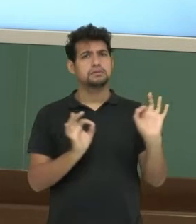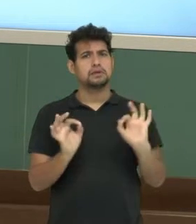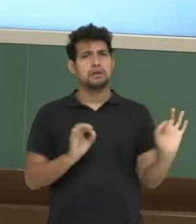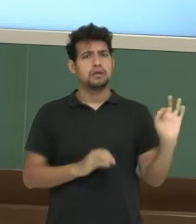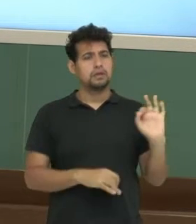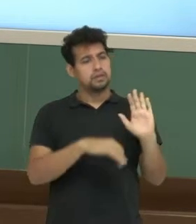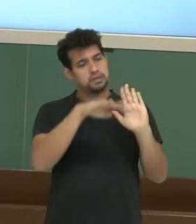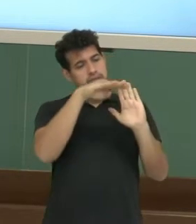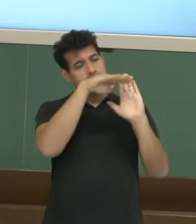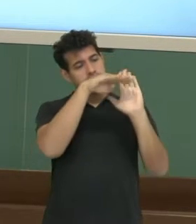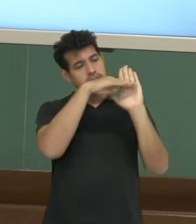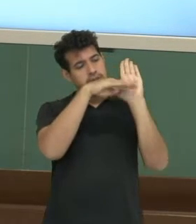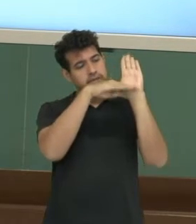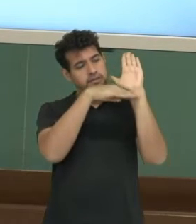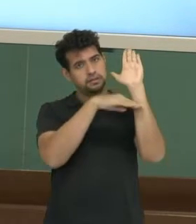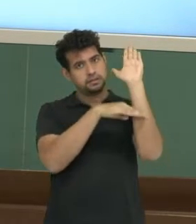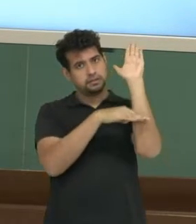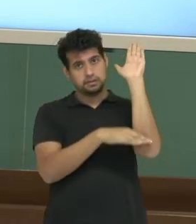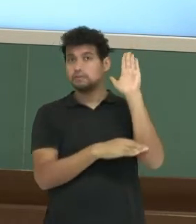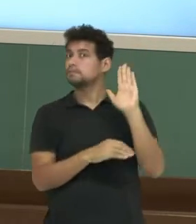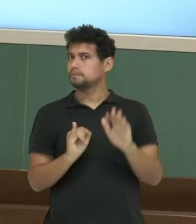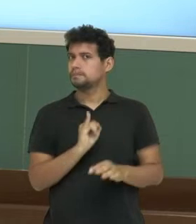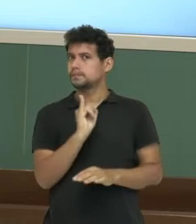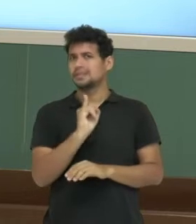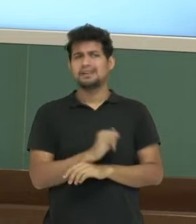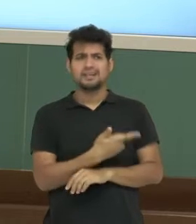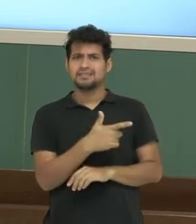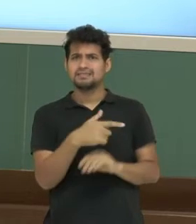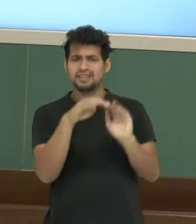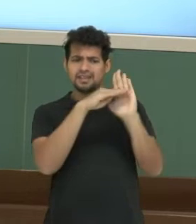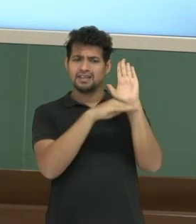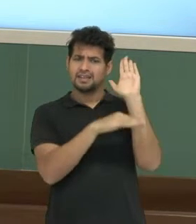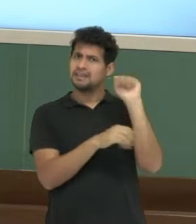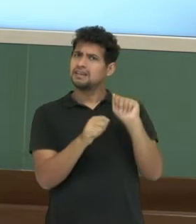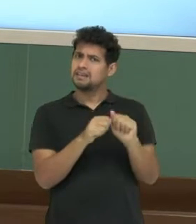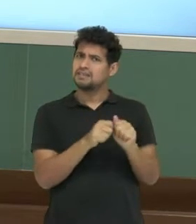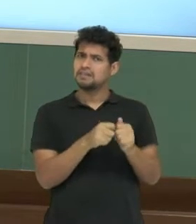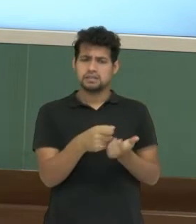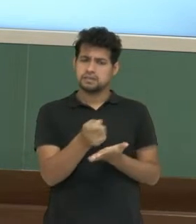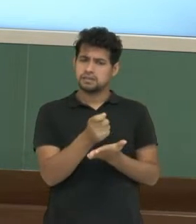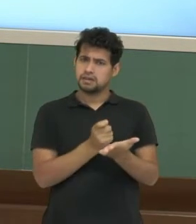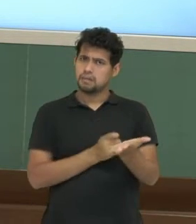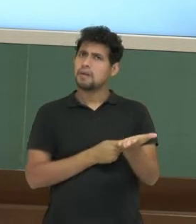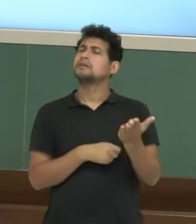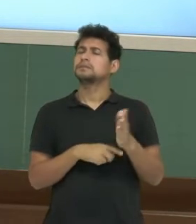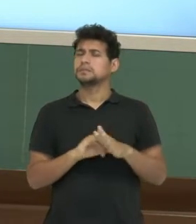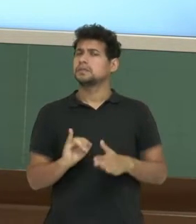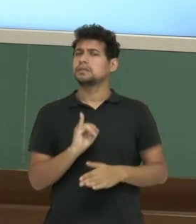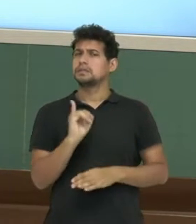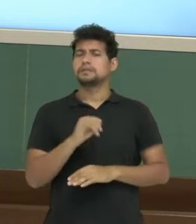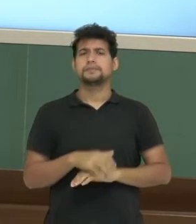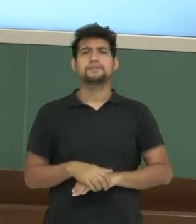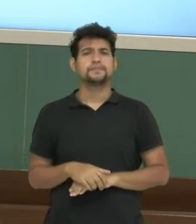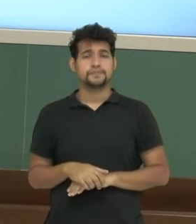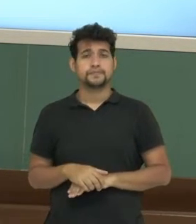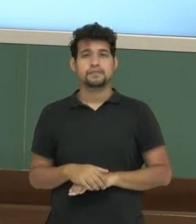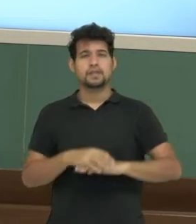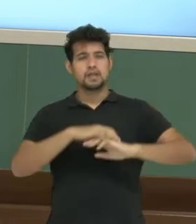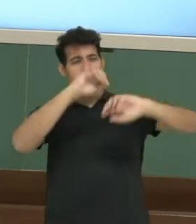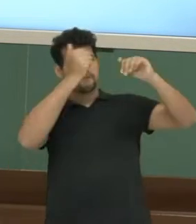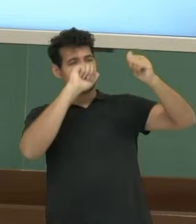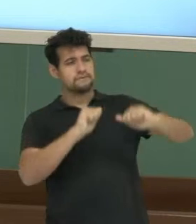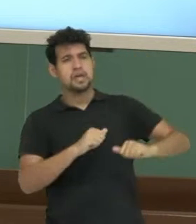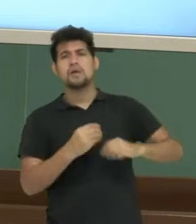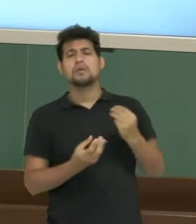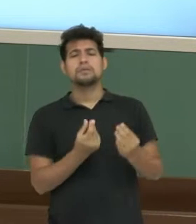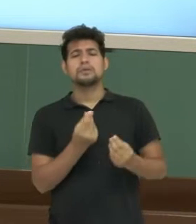planilha, bem interessante. A planilha ajuda bastante. Não tem planilha? Faz uma tabelinha lá atrás da porta. Avalie como o dinheiro